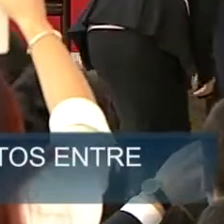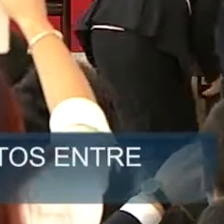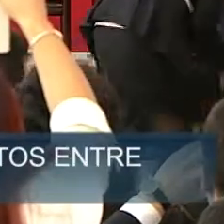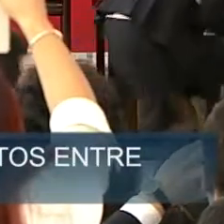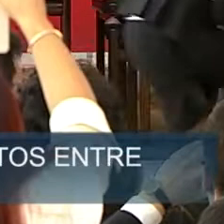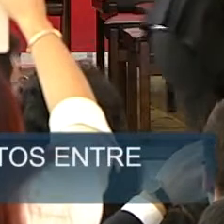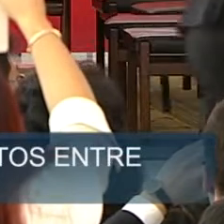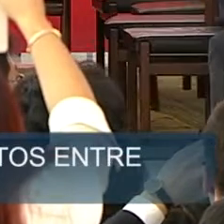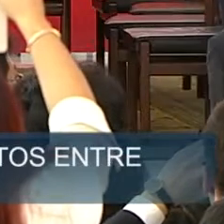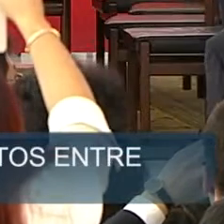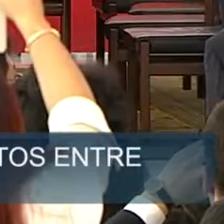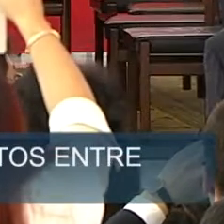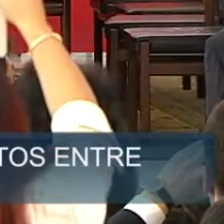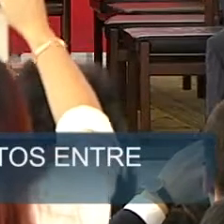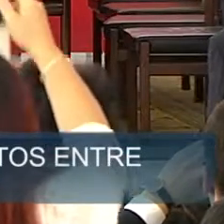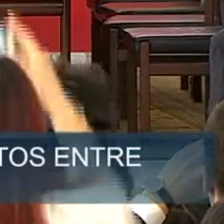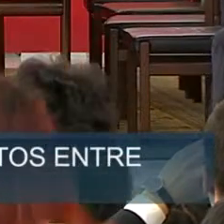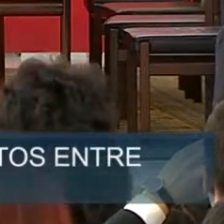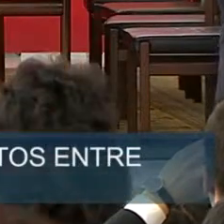Tá bom.